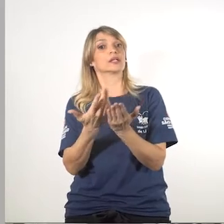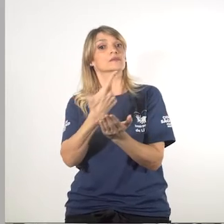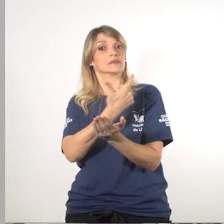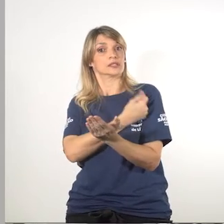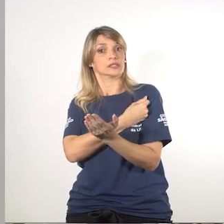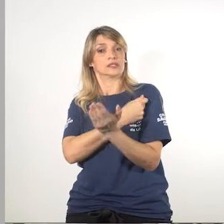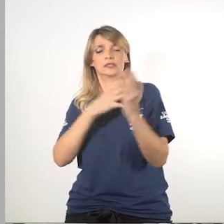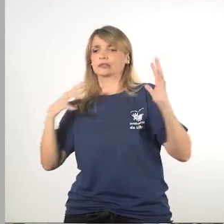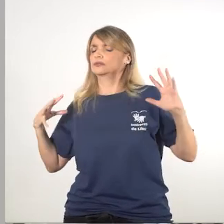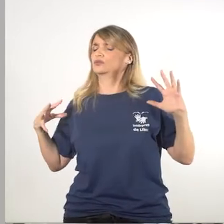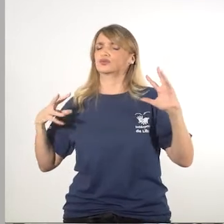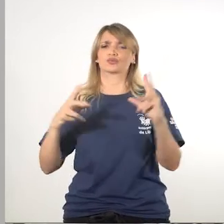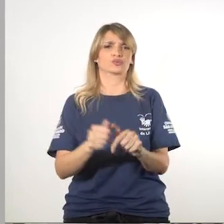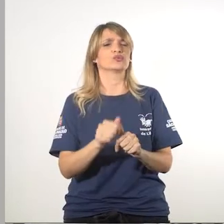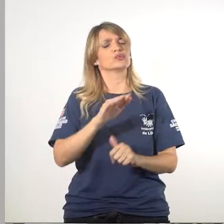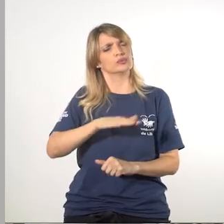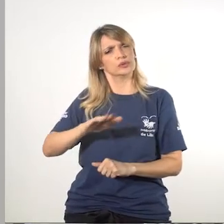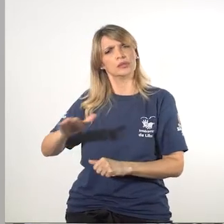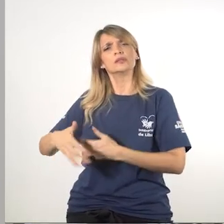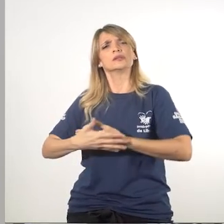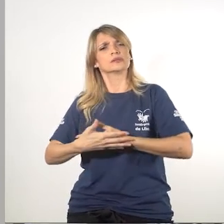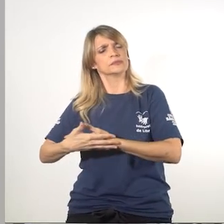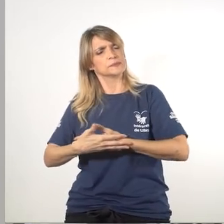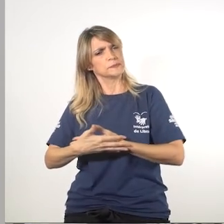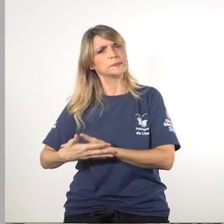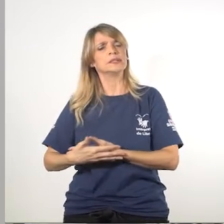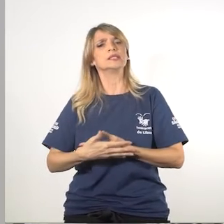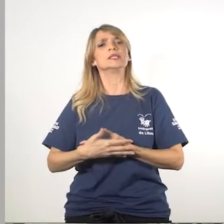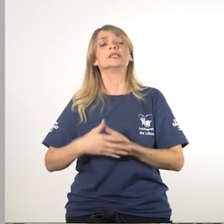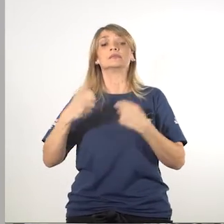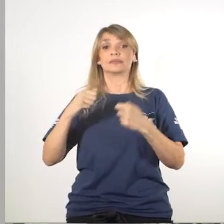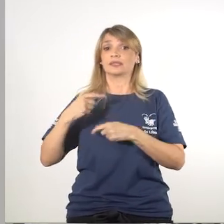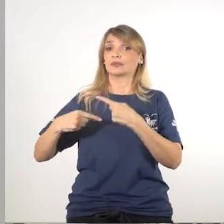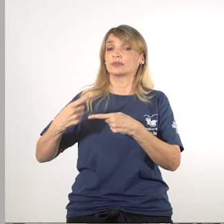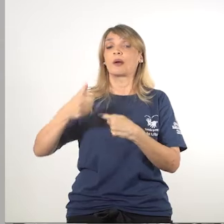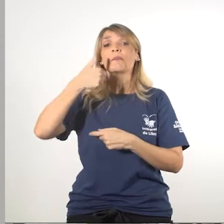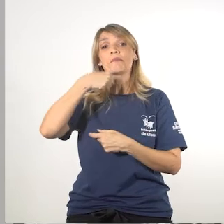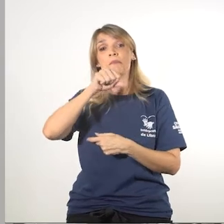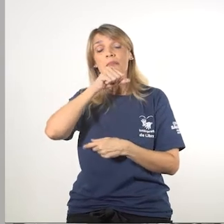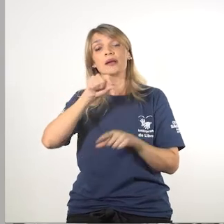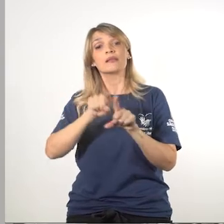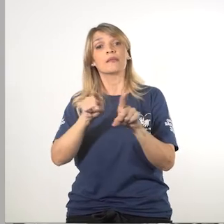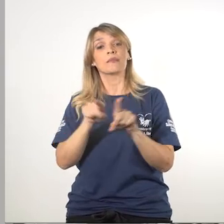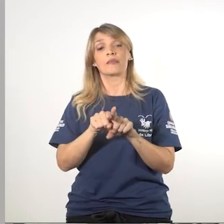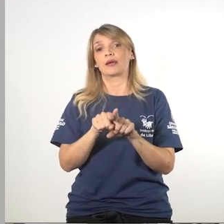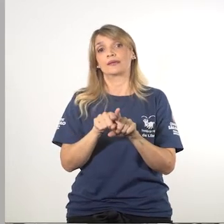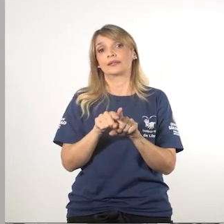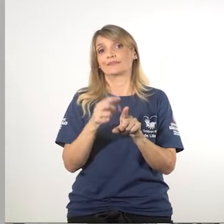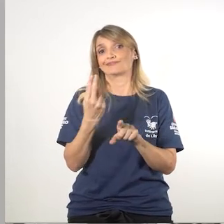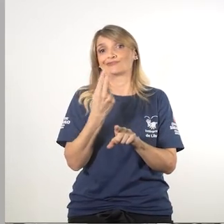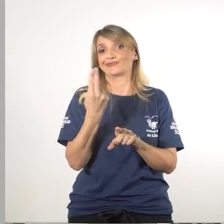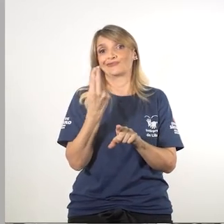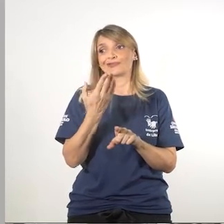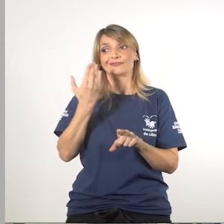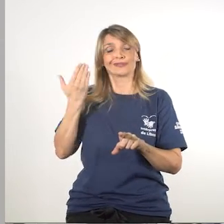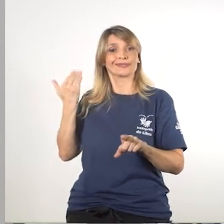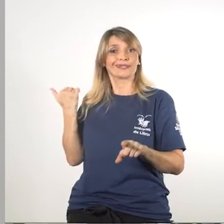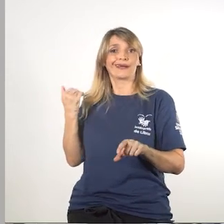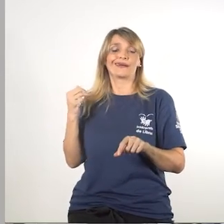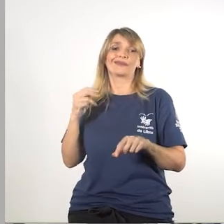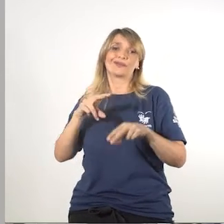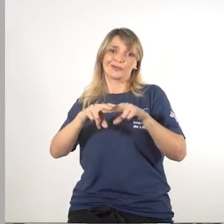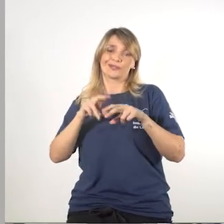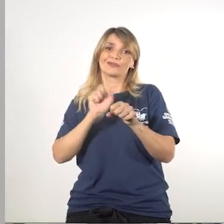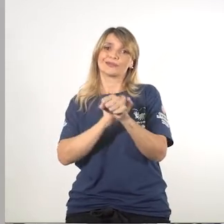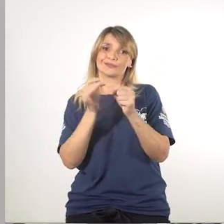esse público, sobretudo de crianças, bebês e de mães que não tiveram a oportunidade, por conta da pandemia, de